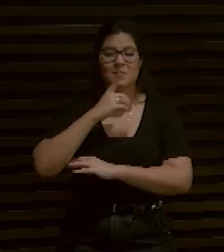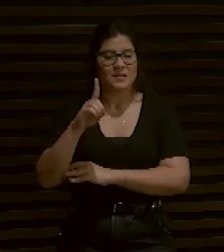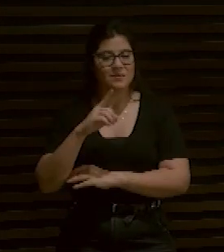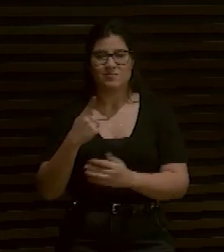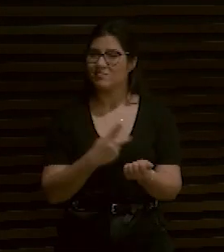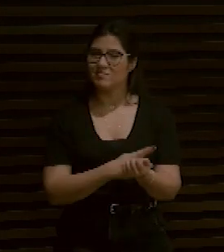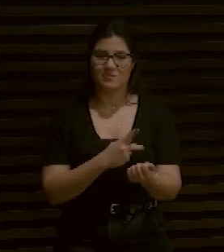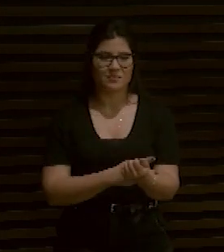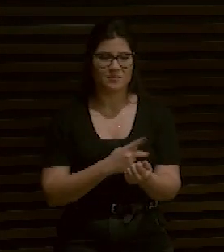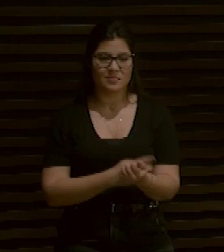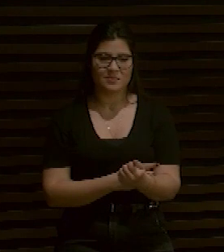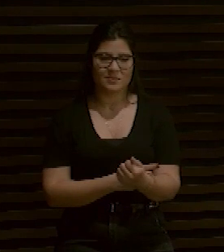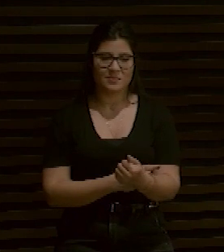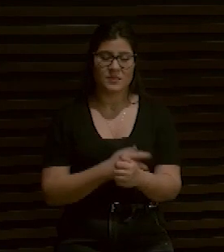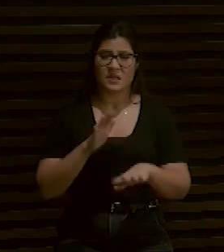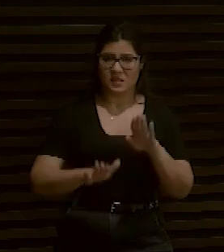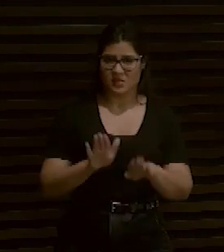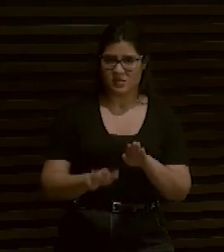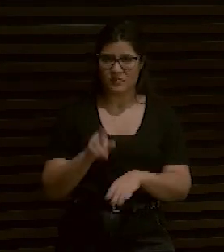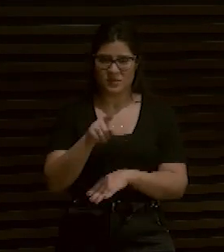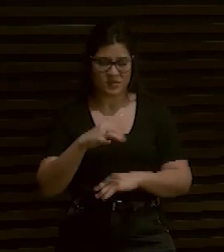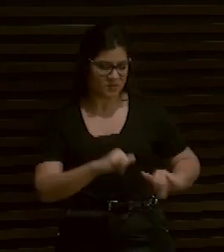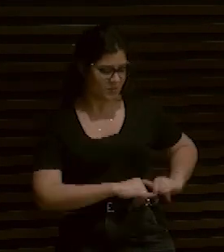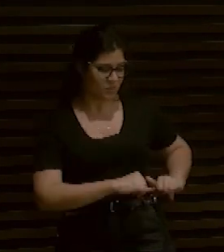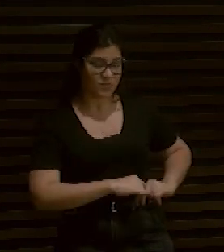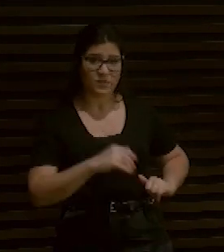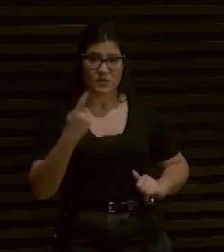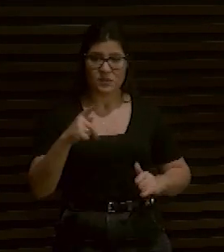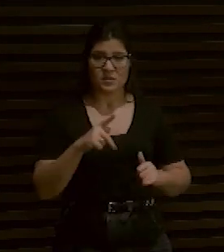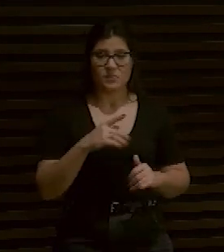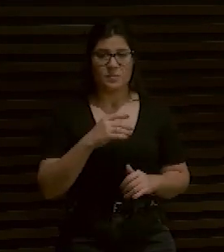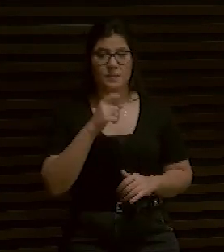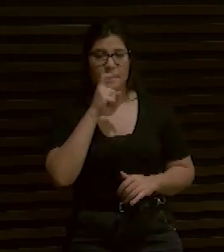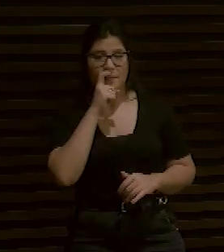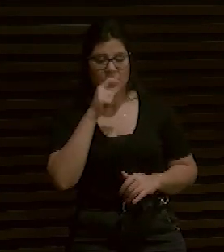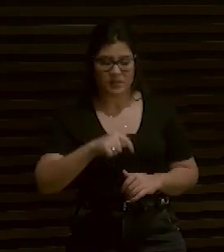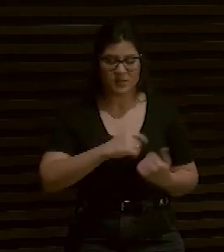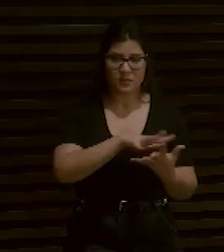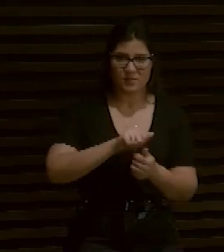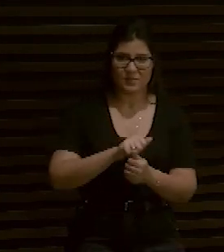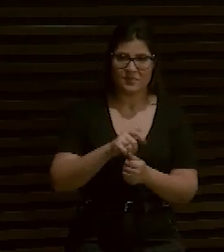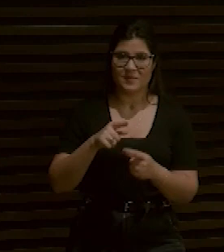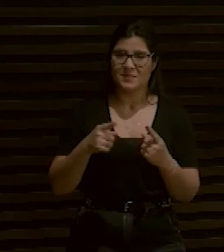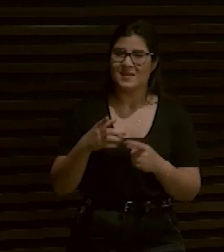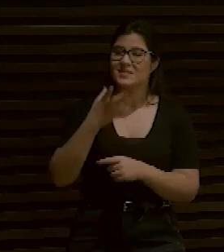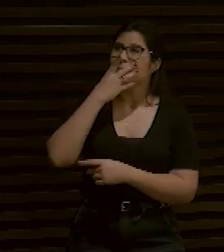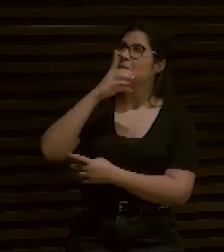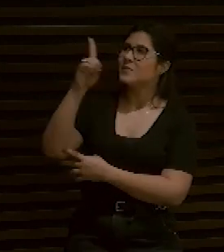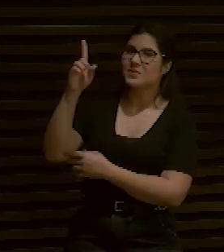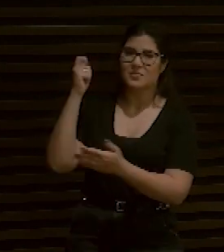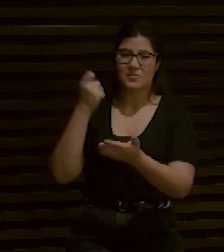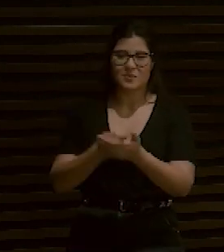erra. Talvez você sofreu com teu pai aqui, mas saiba que tem um Pai que te comprou pelo mais alto